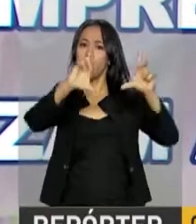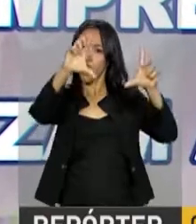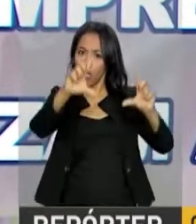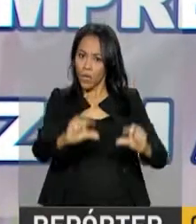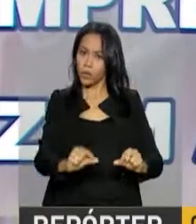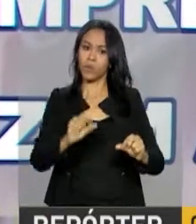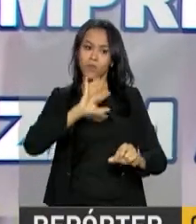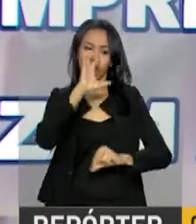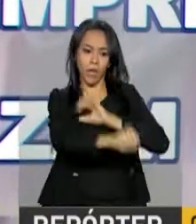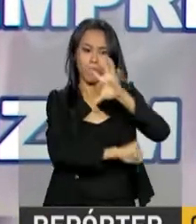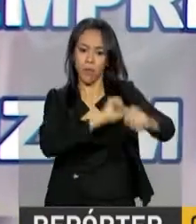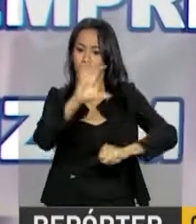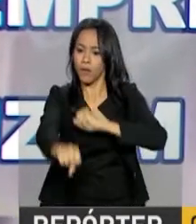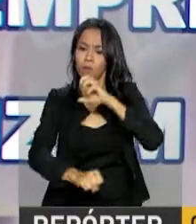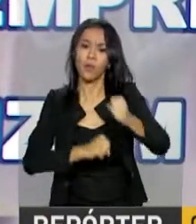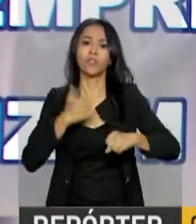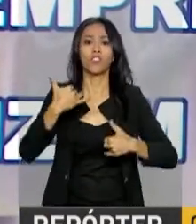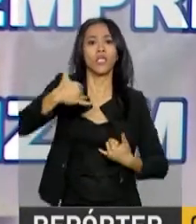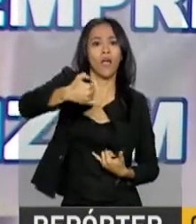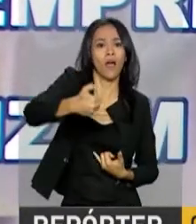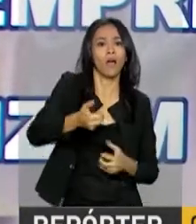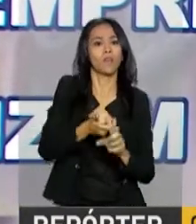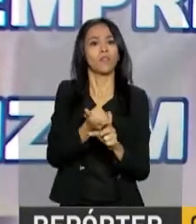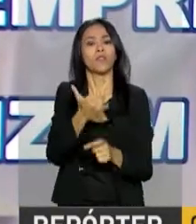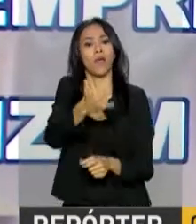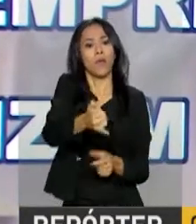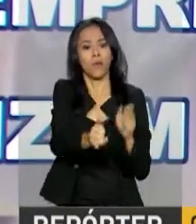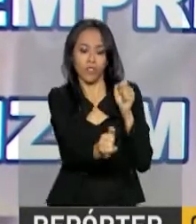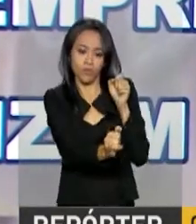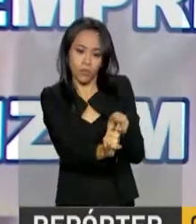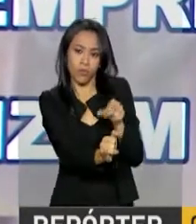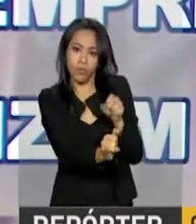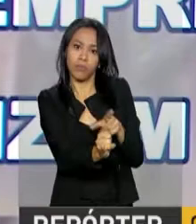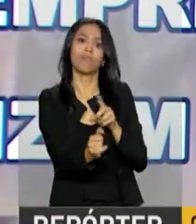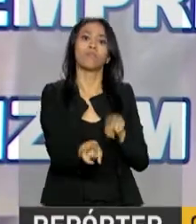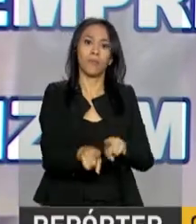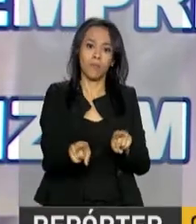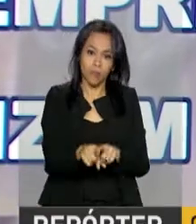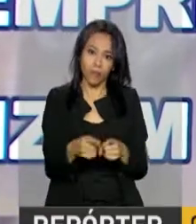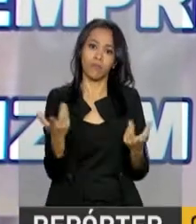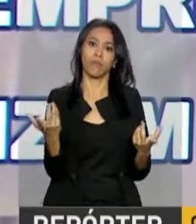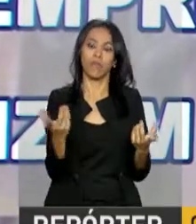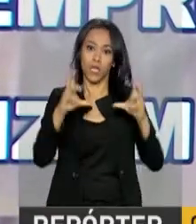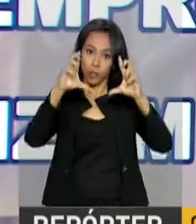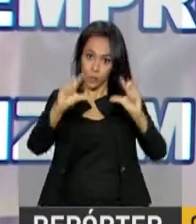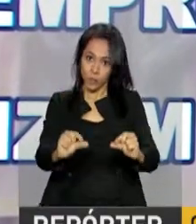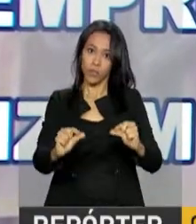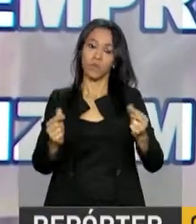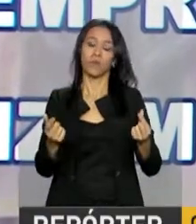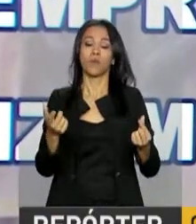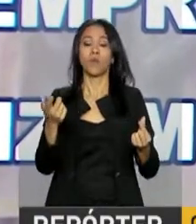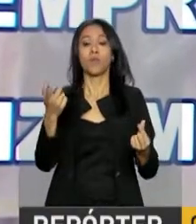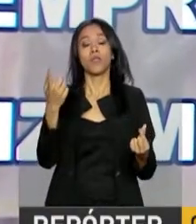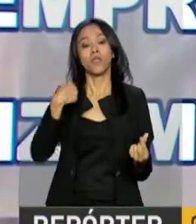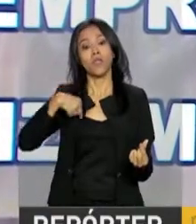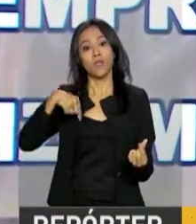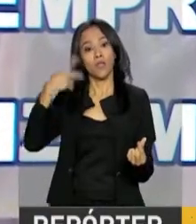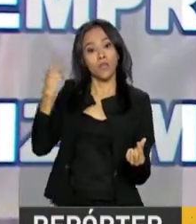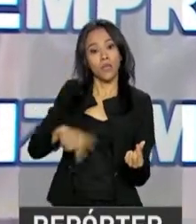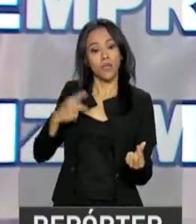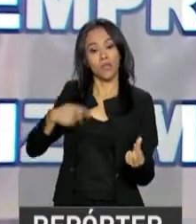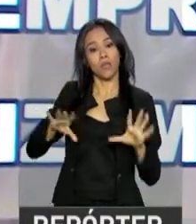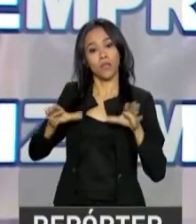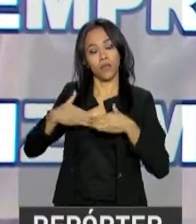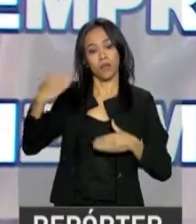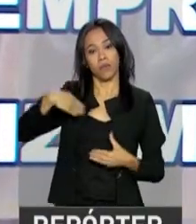de armas e munições isso quer dizer o seguinte que os nossos usuários registrados no exército brasileiro estão